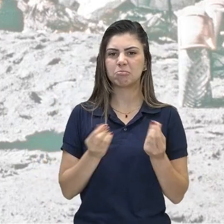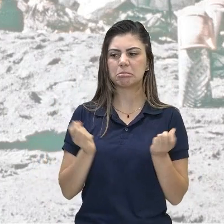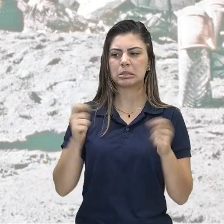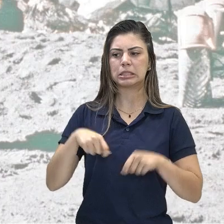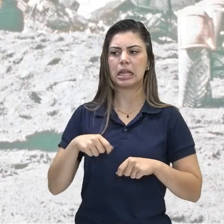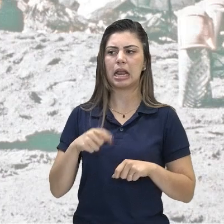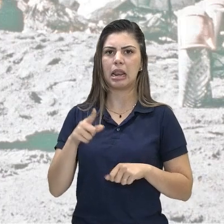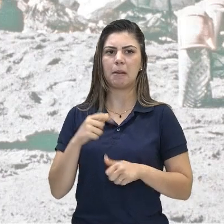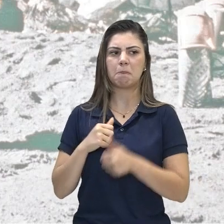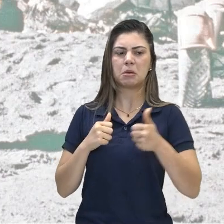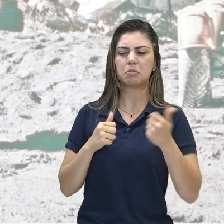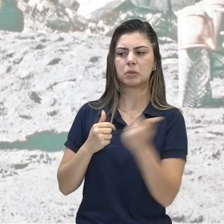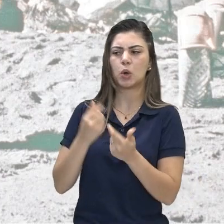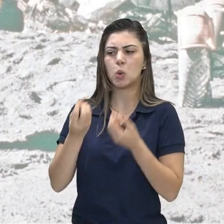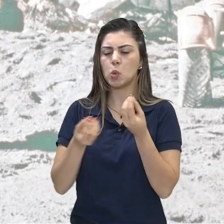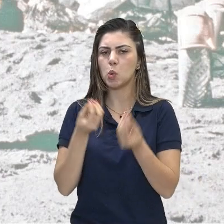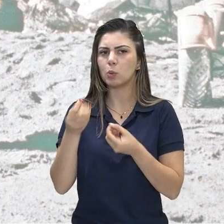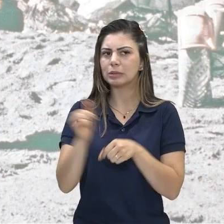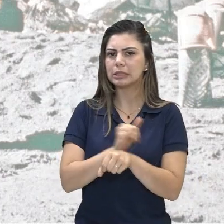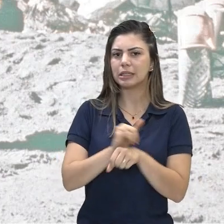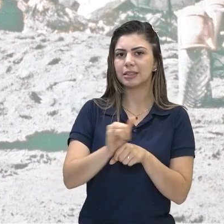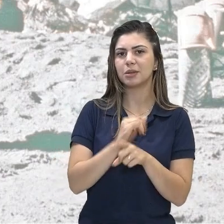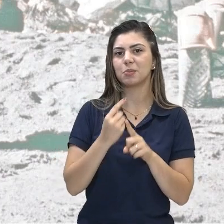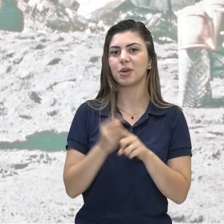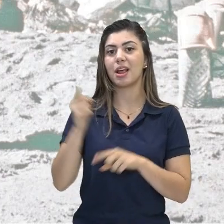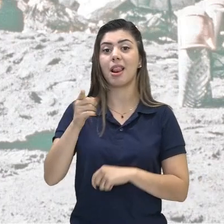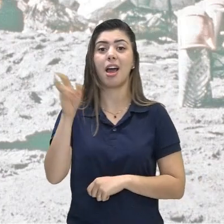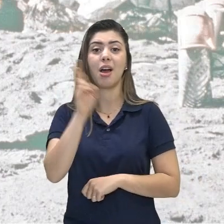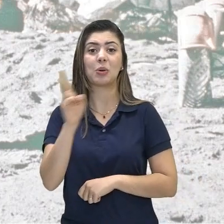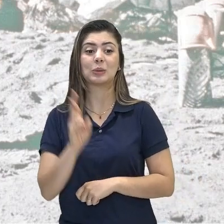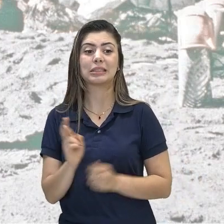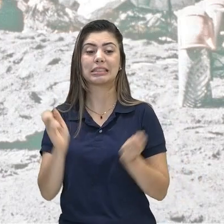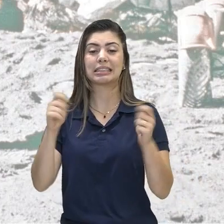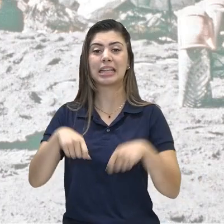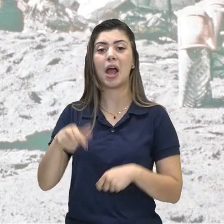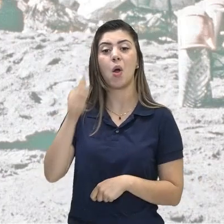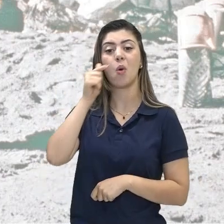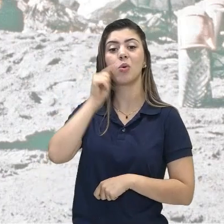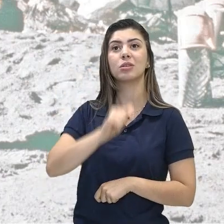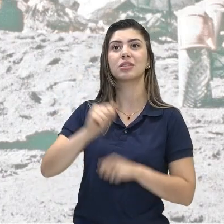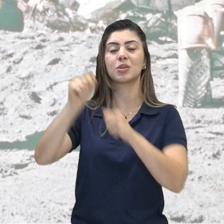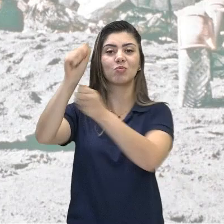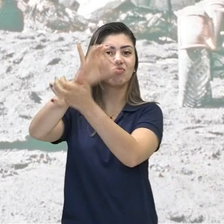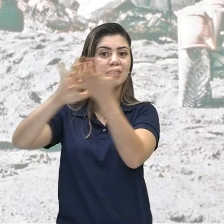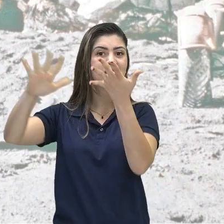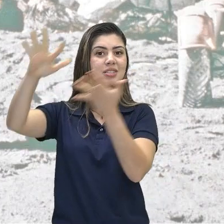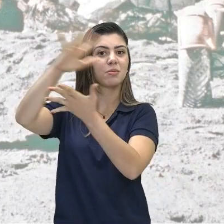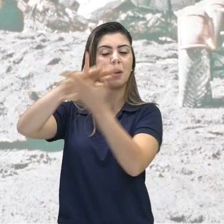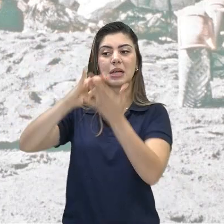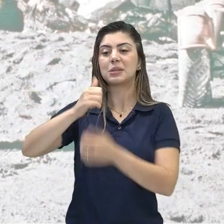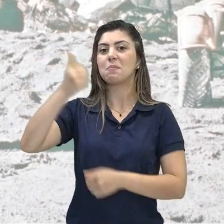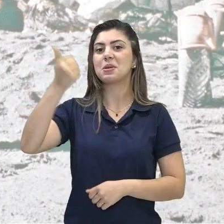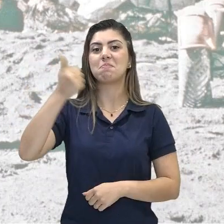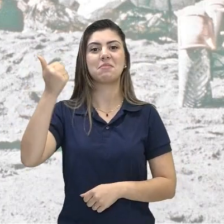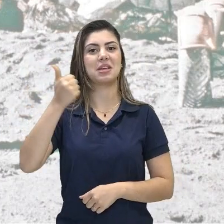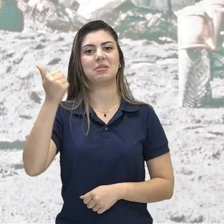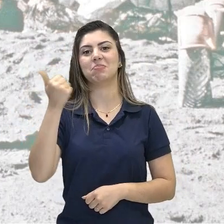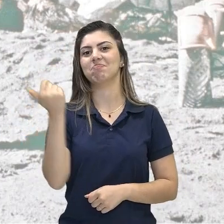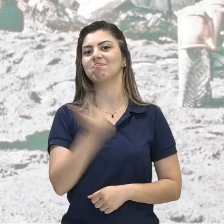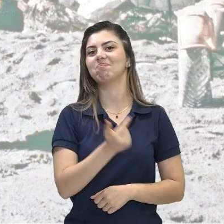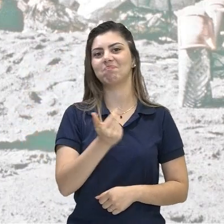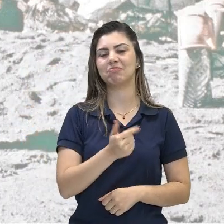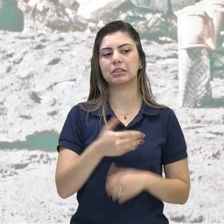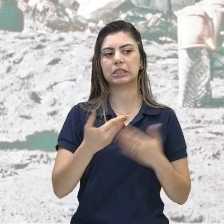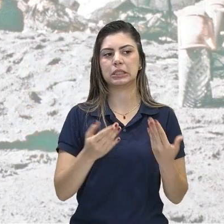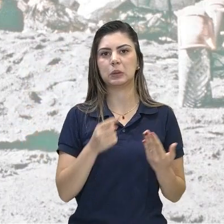Unidos, porque a União Soviética, ela acaba conseguindo chegar ao espaço antes dos Estados Unidos. Então, vai